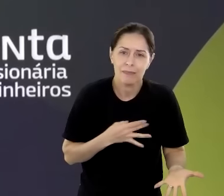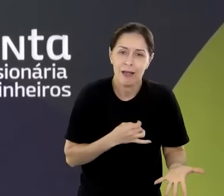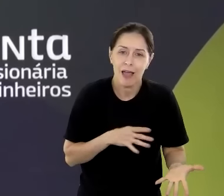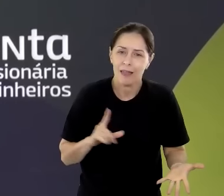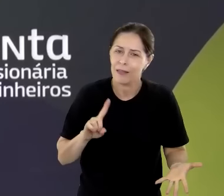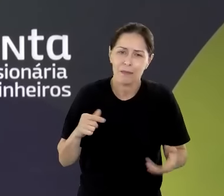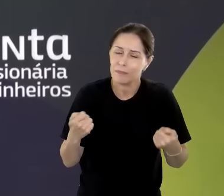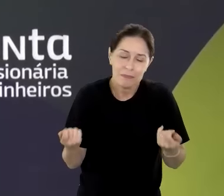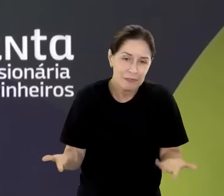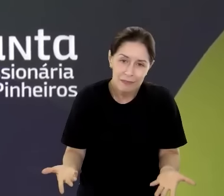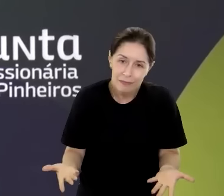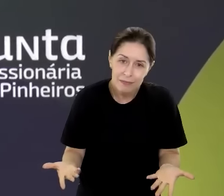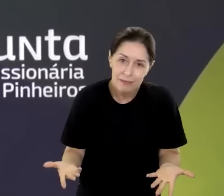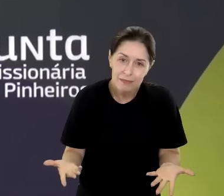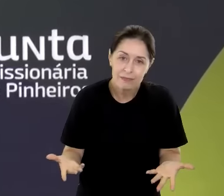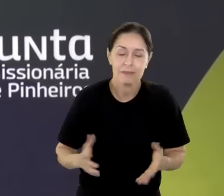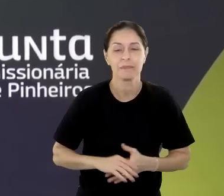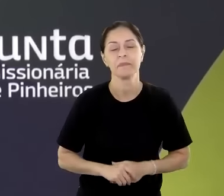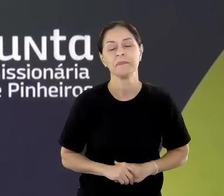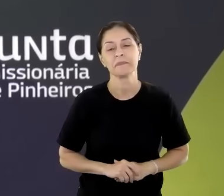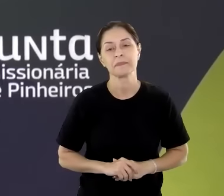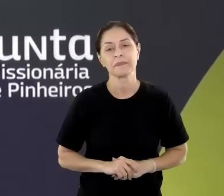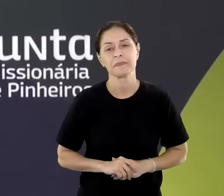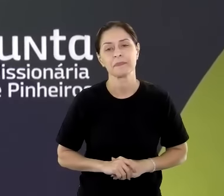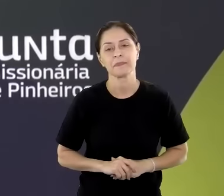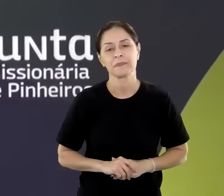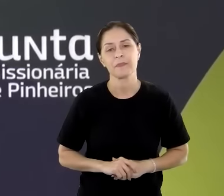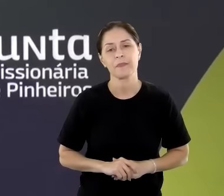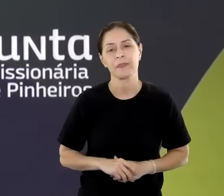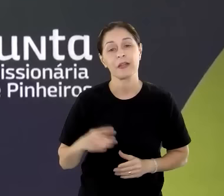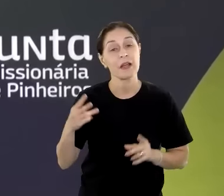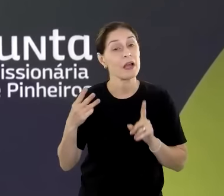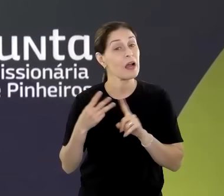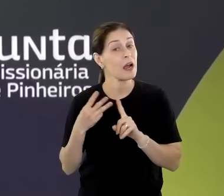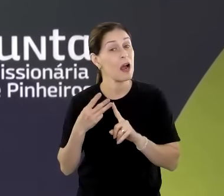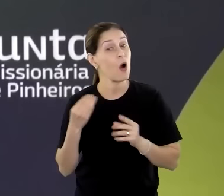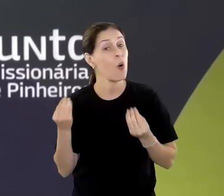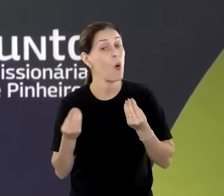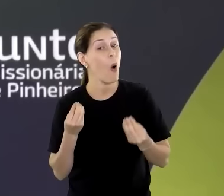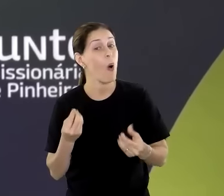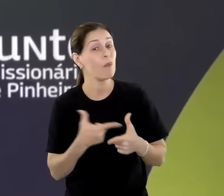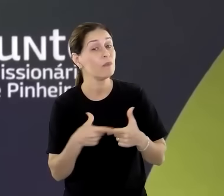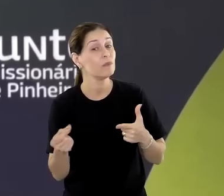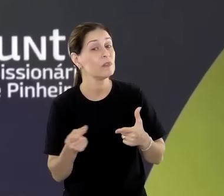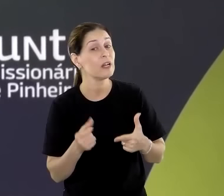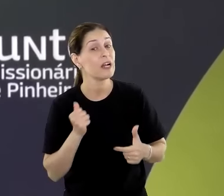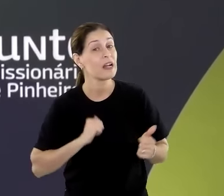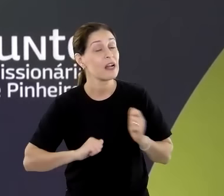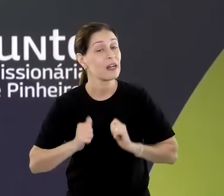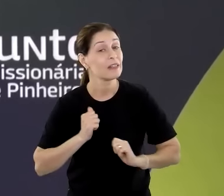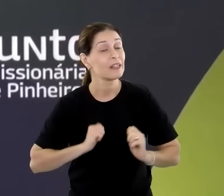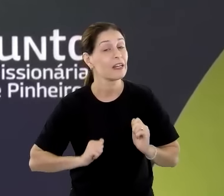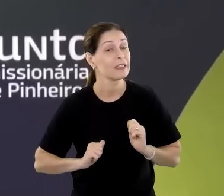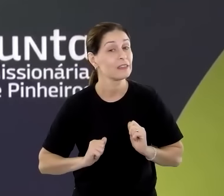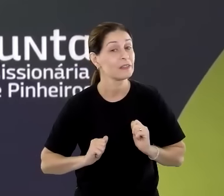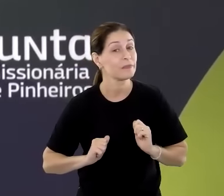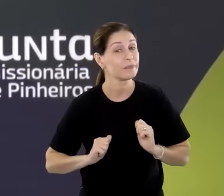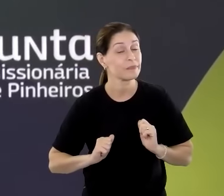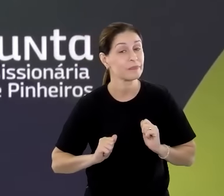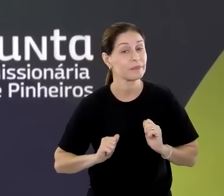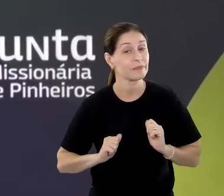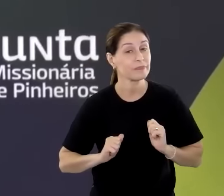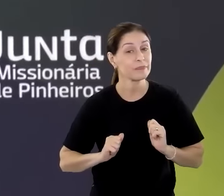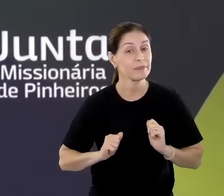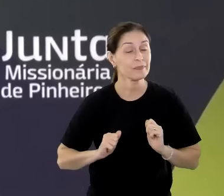Terceiro lugar, como é que você vence a ansiedade? Você vence a ansiedade quando você sabe que